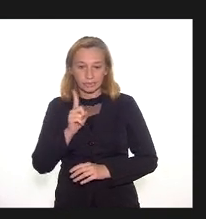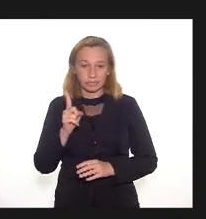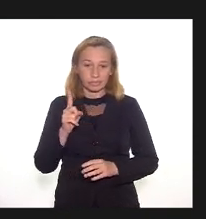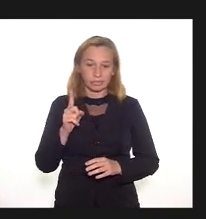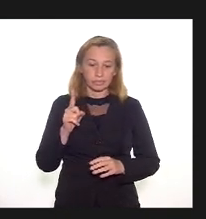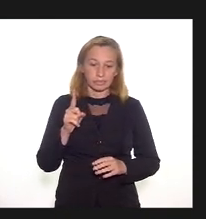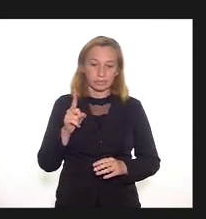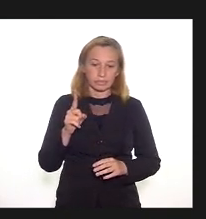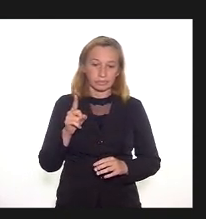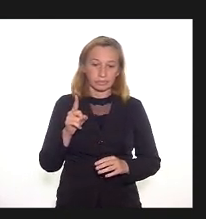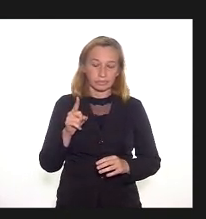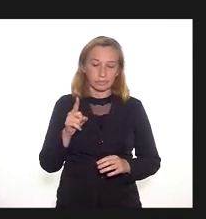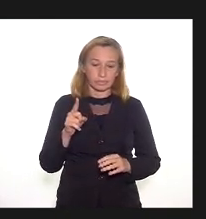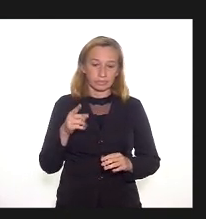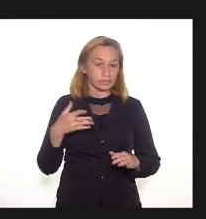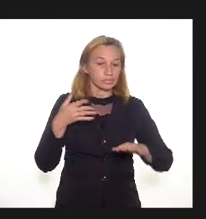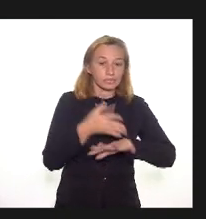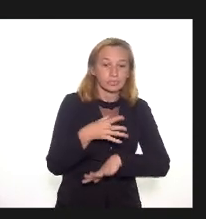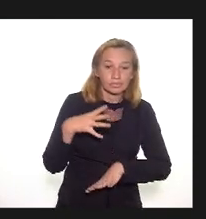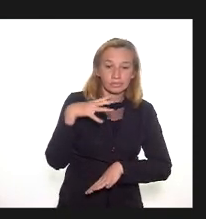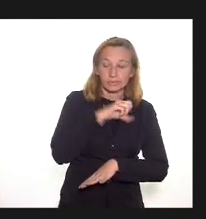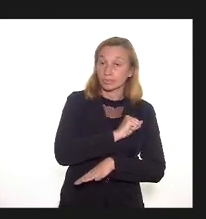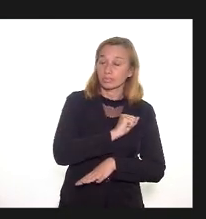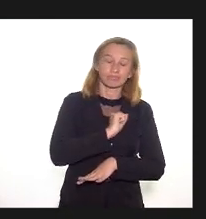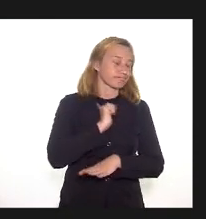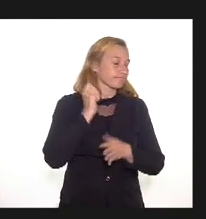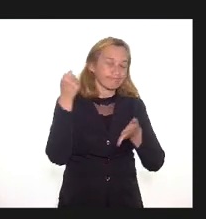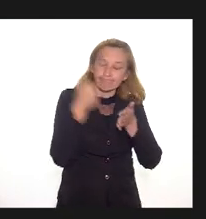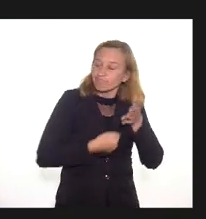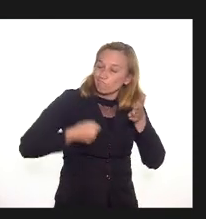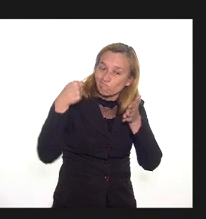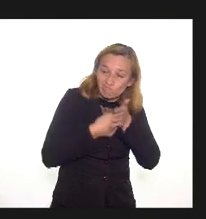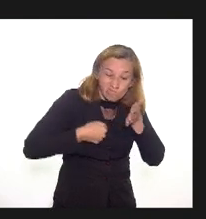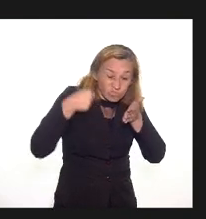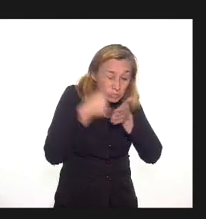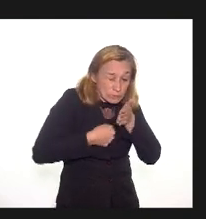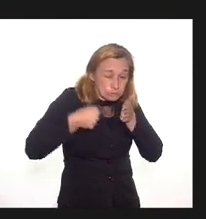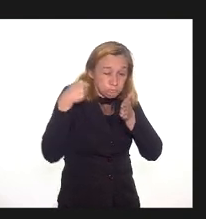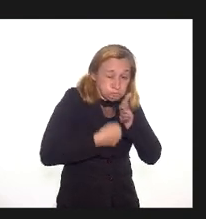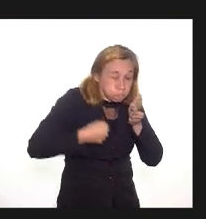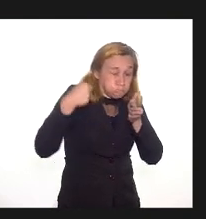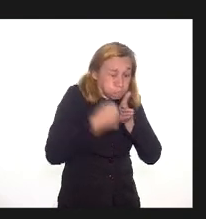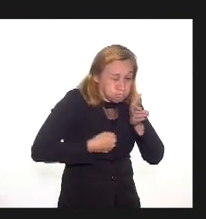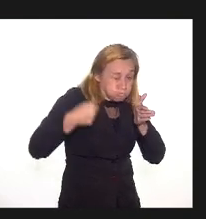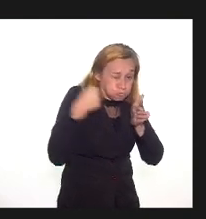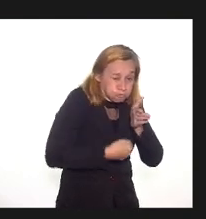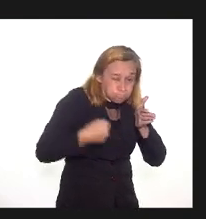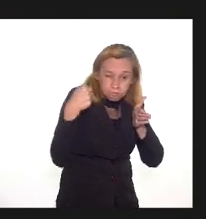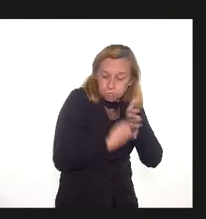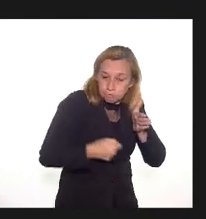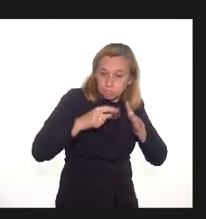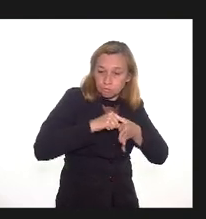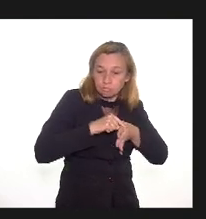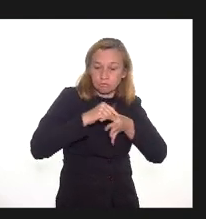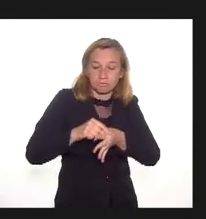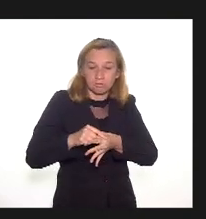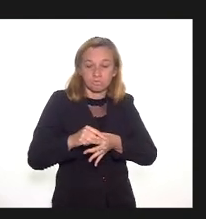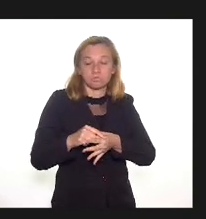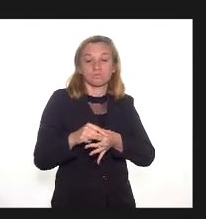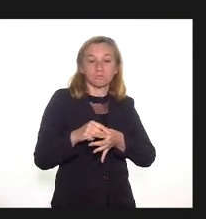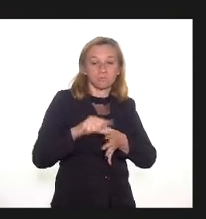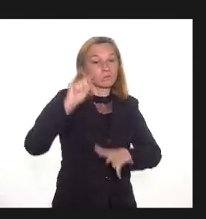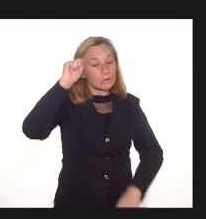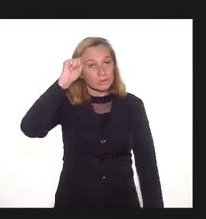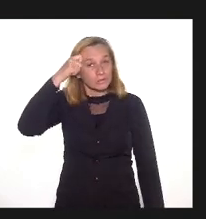ela foi uma luta muito grande das lideranças negras dos